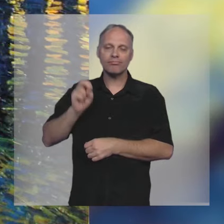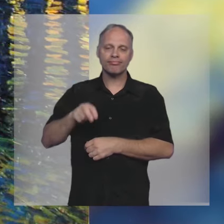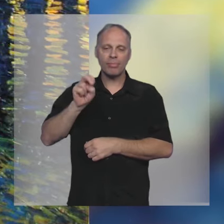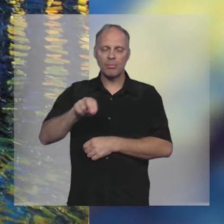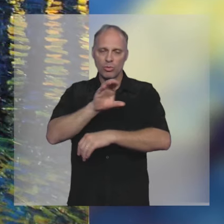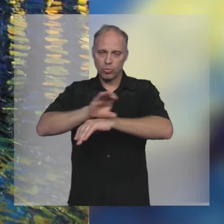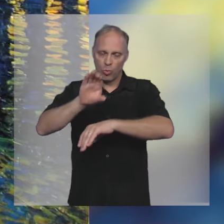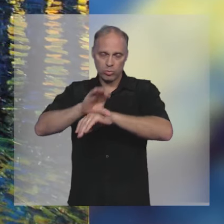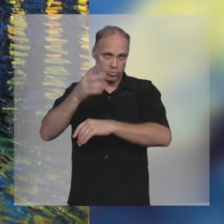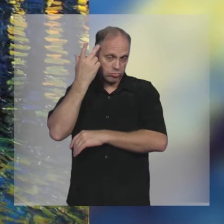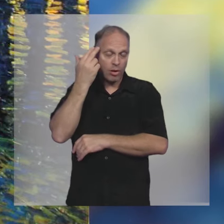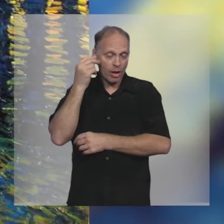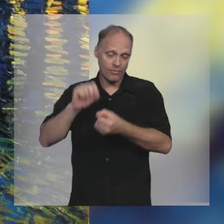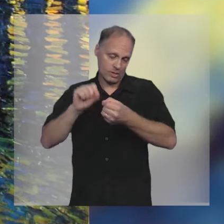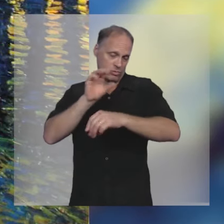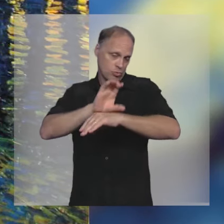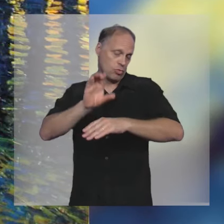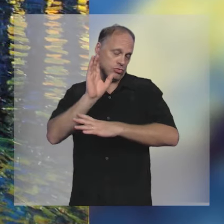terminando o curso normal,